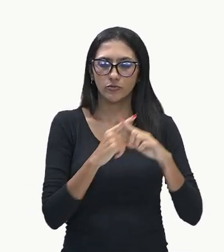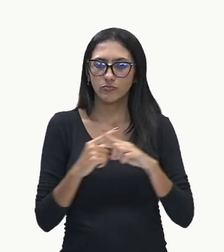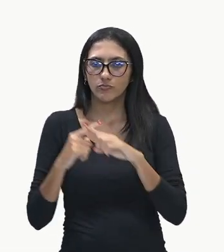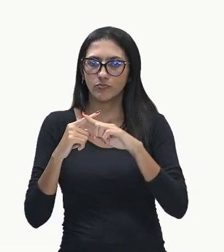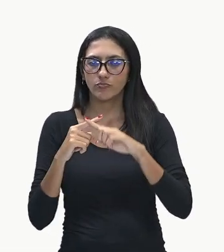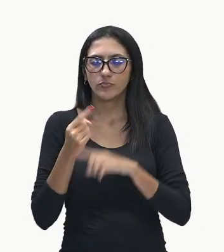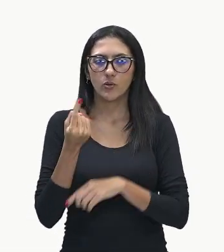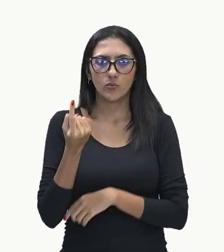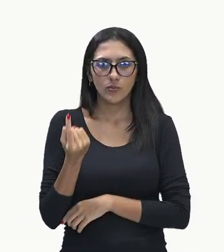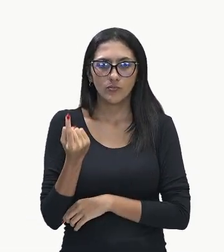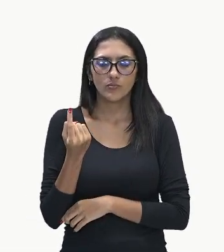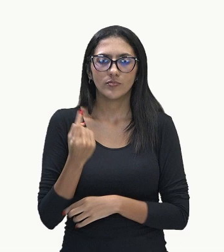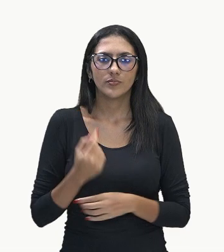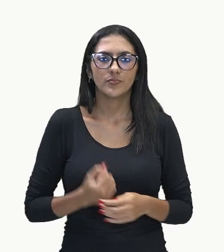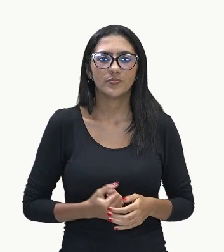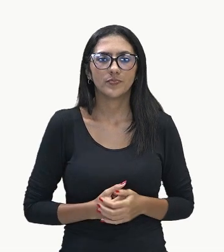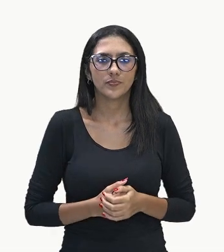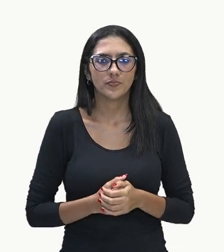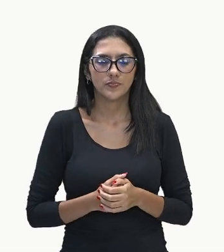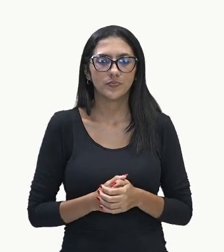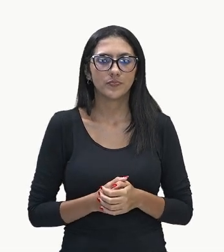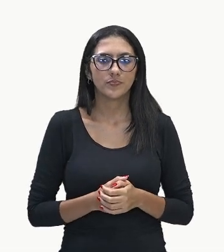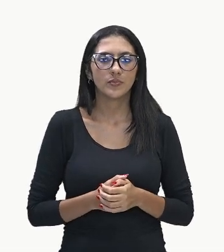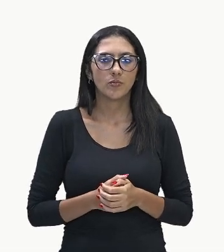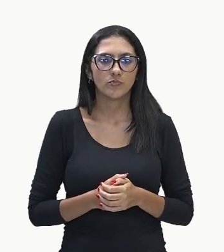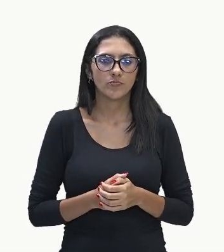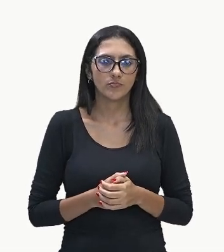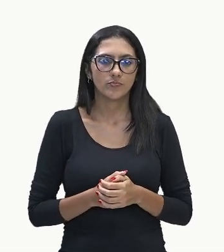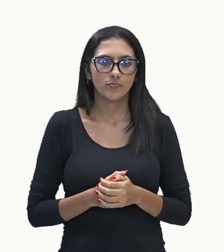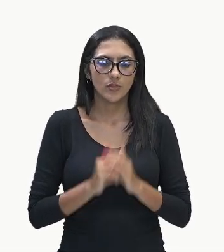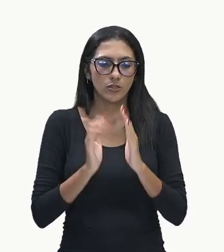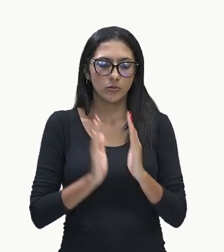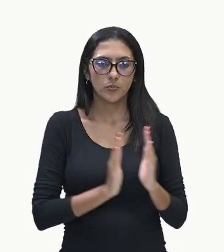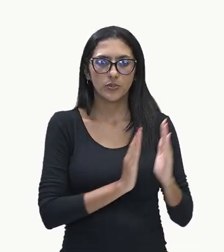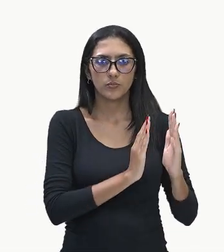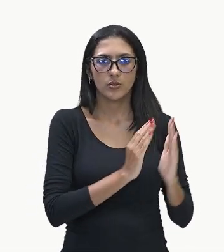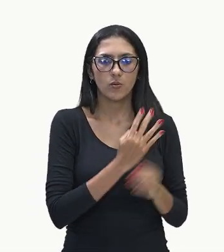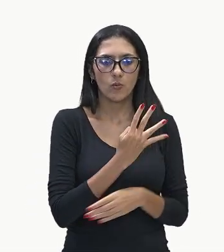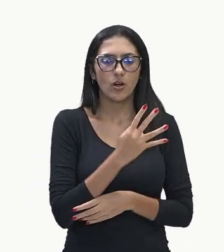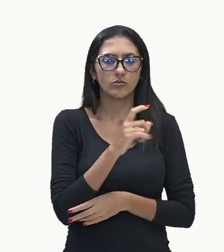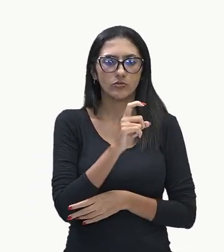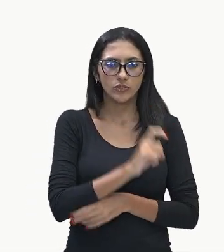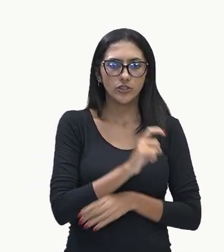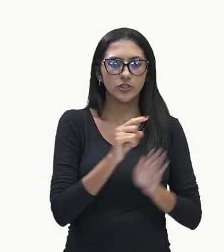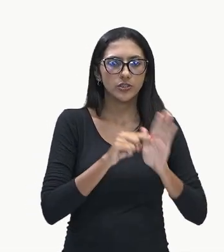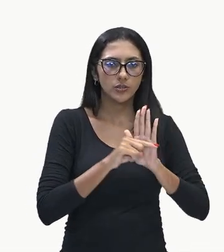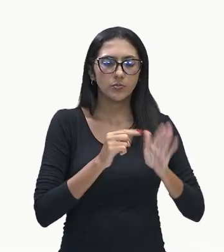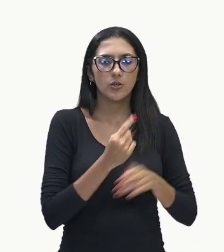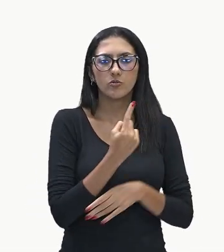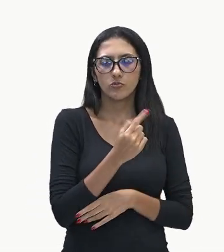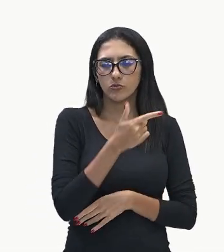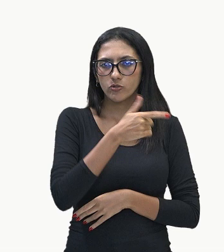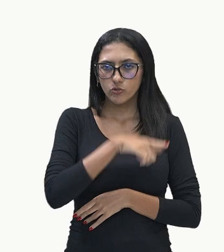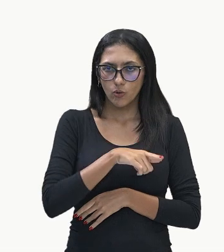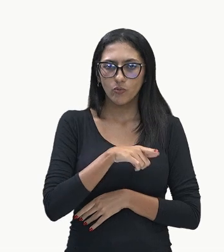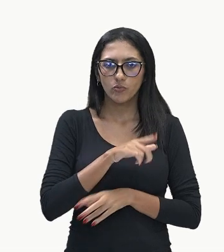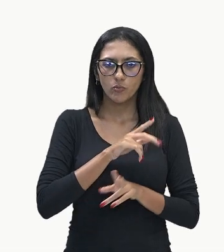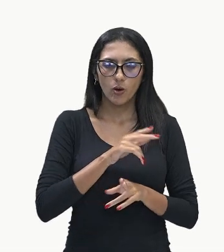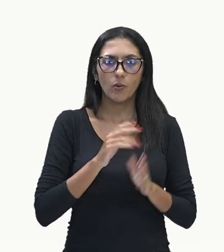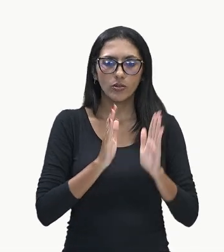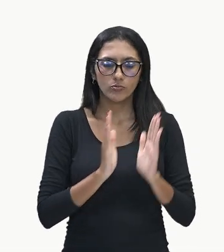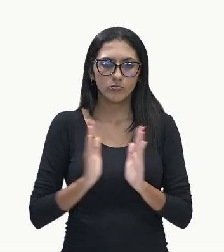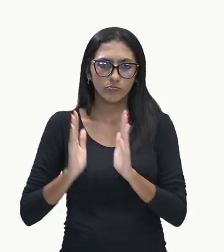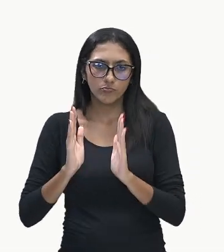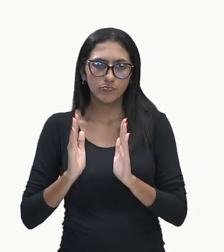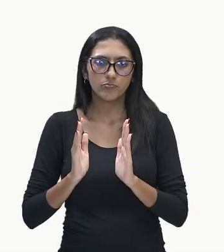1. Então, aqui no primeiro membro, eu vou repetir. E agora eu venho aqui fazendo as